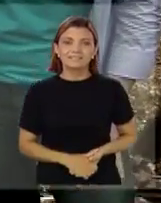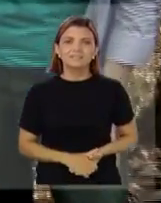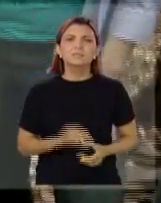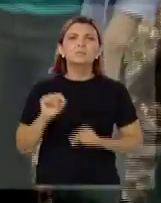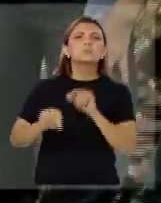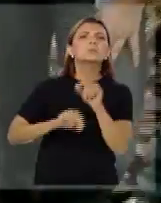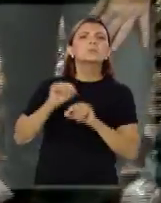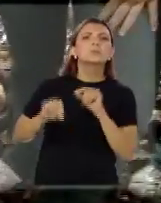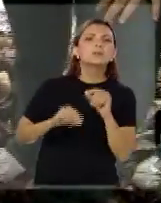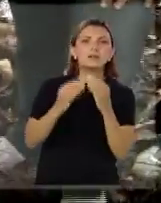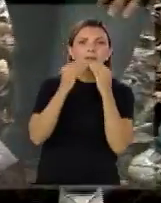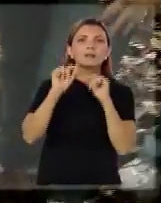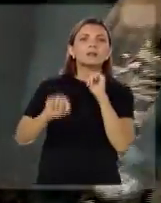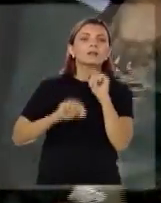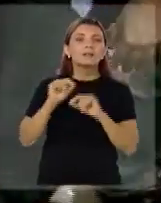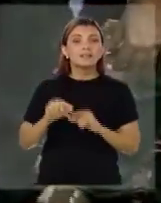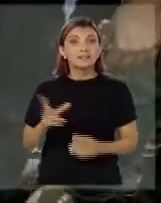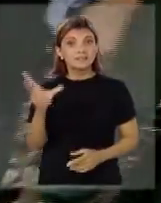que delícia. O que você tem aí?